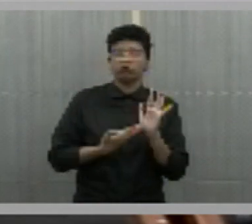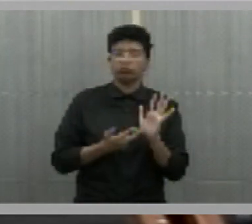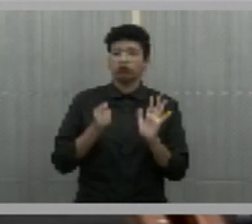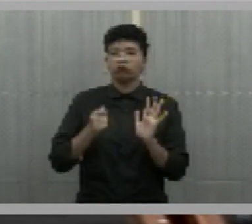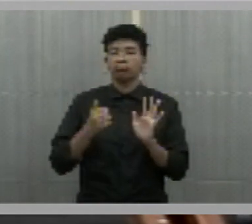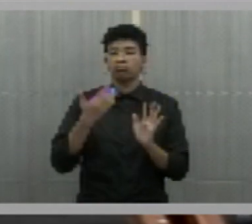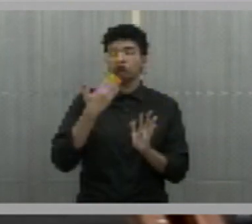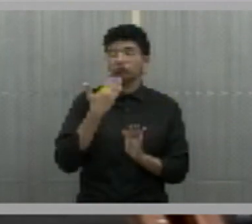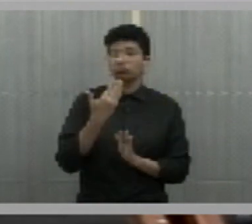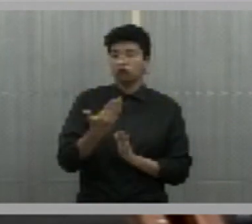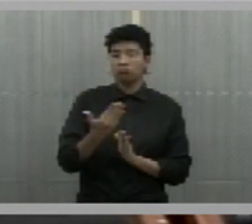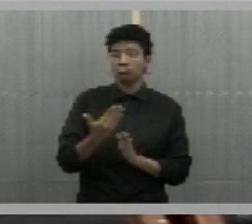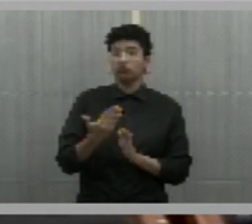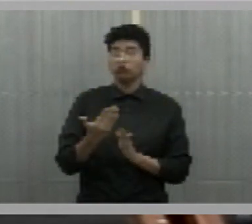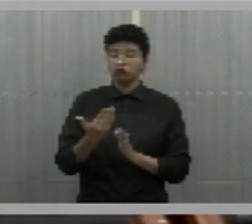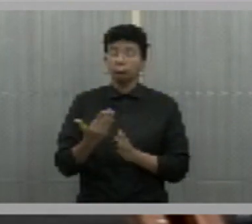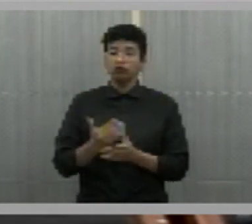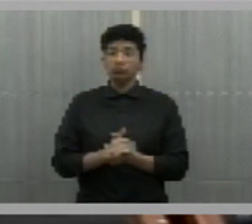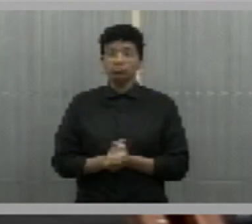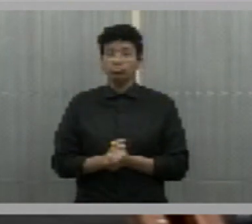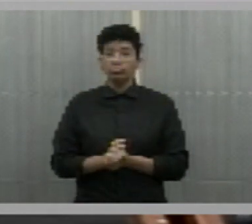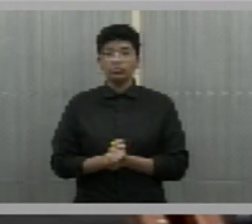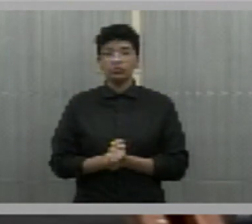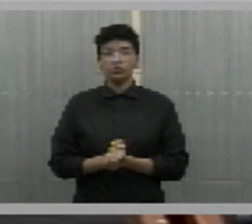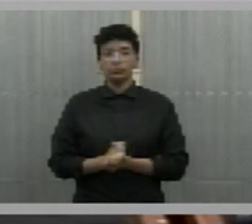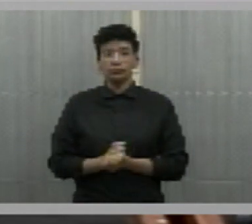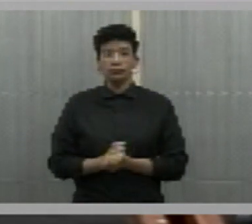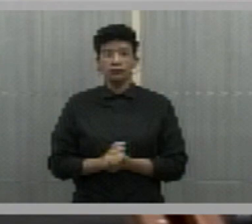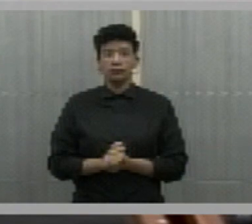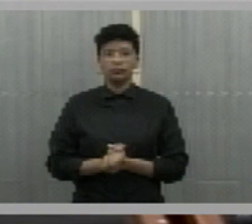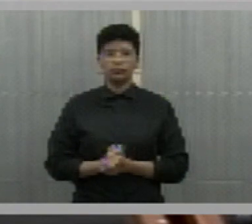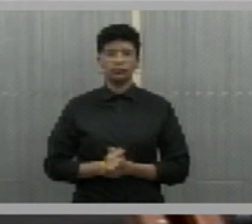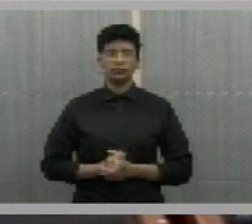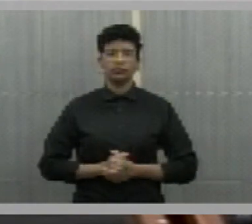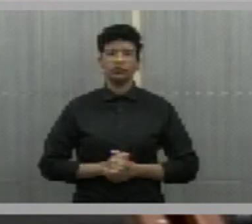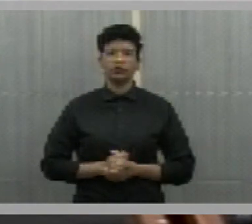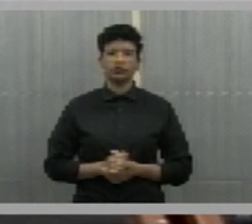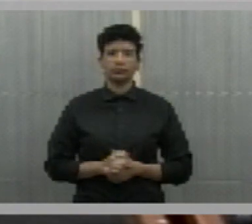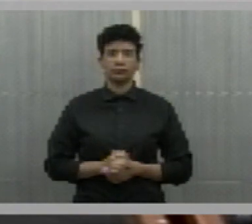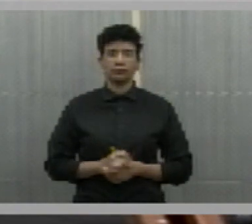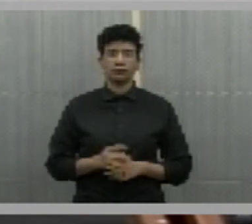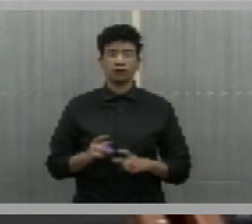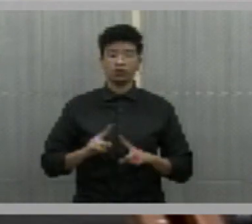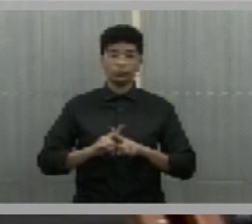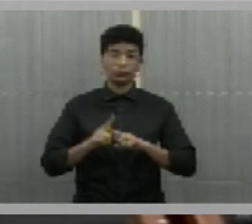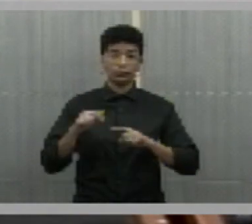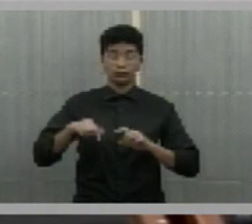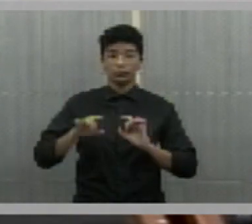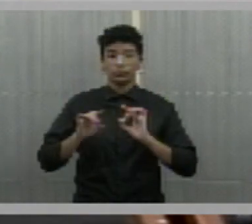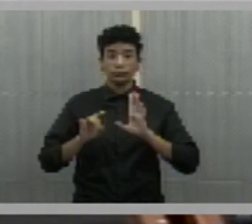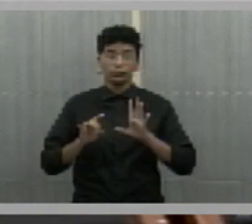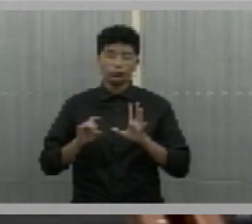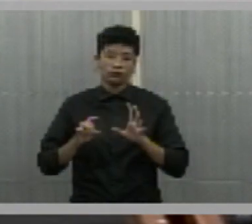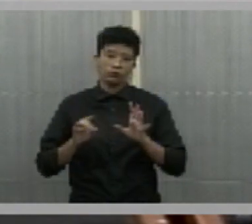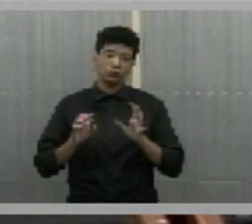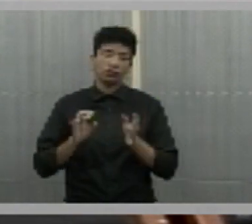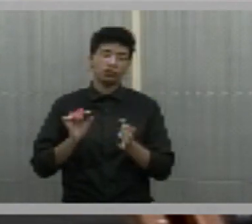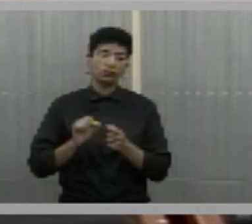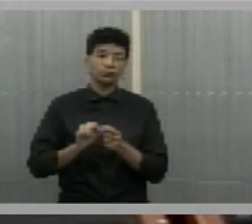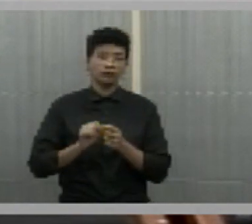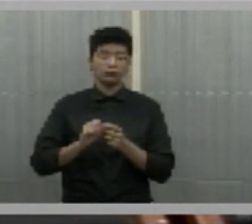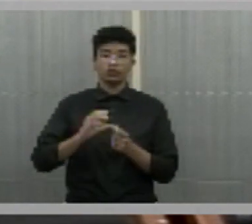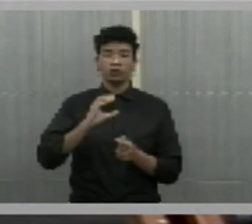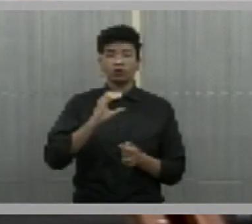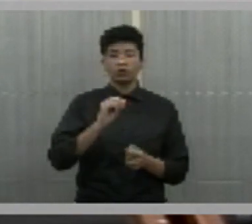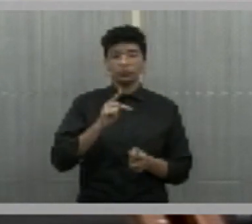possa pedir essa indenização. Mas aqui nos resta, sinceramente, fazer uma